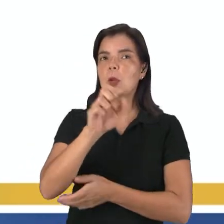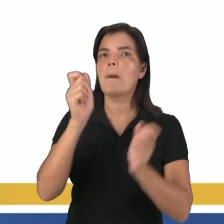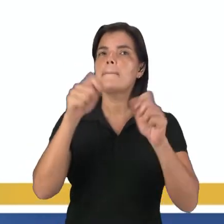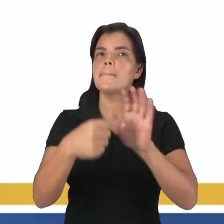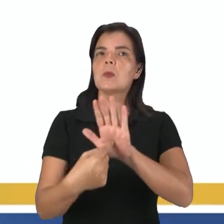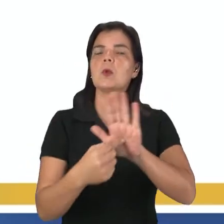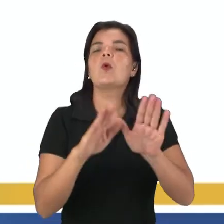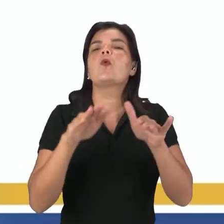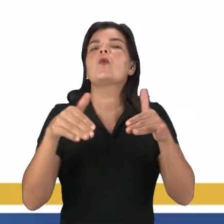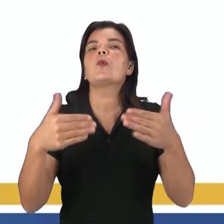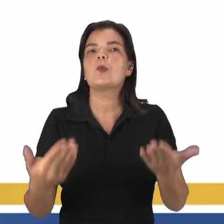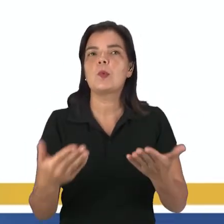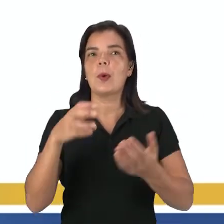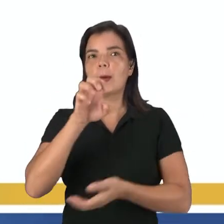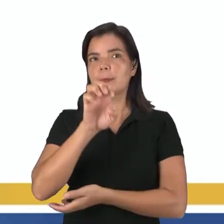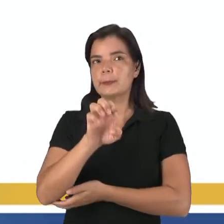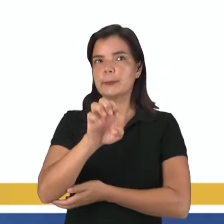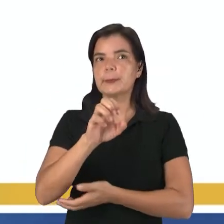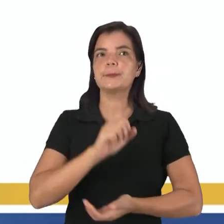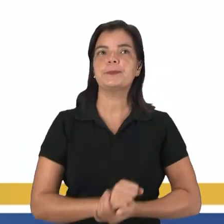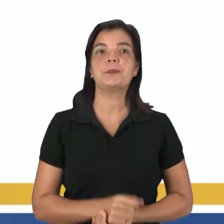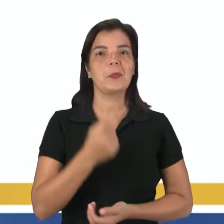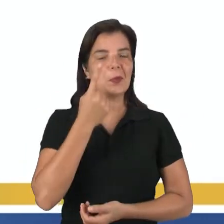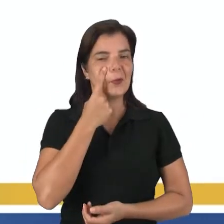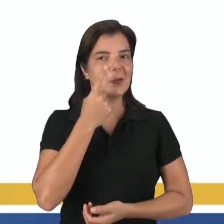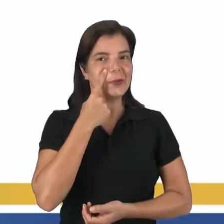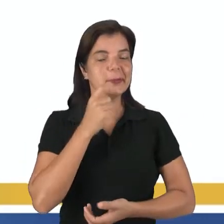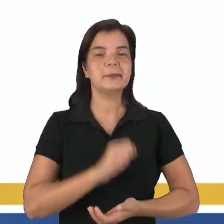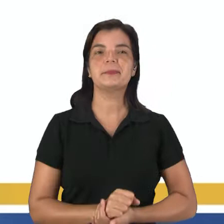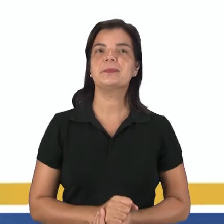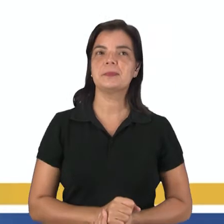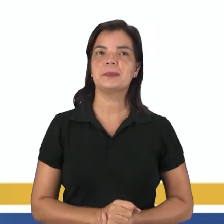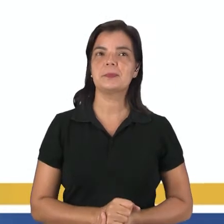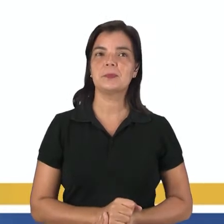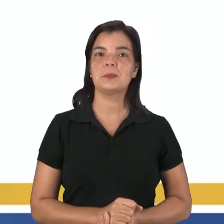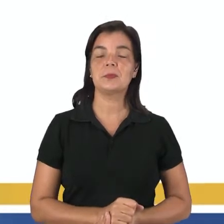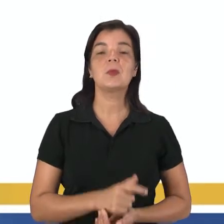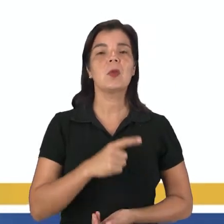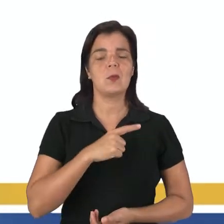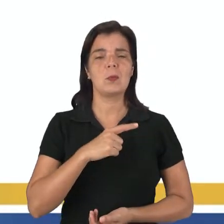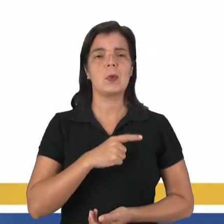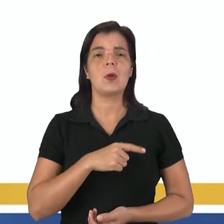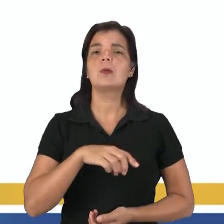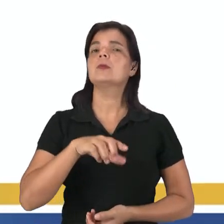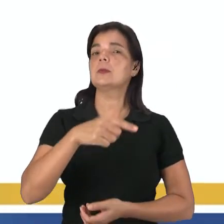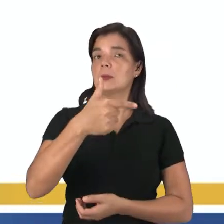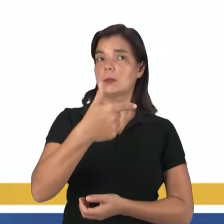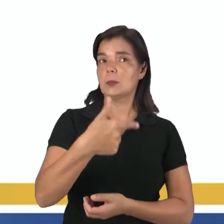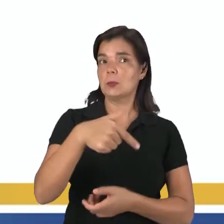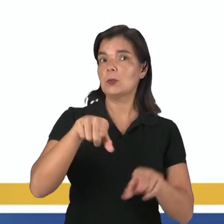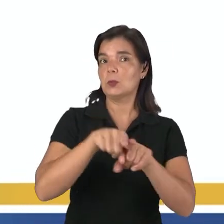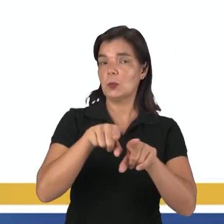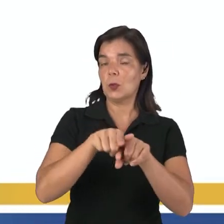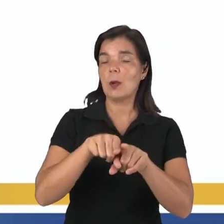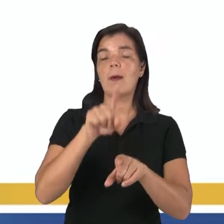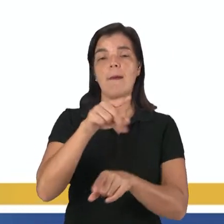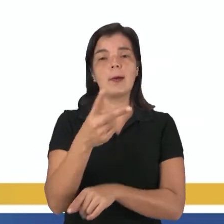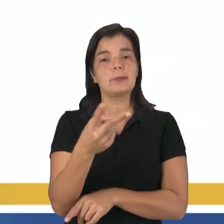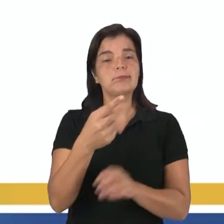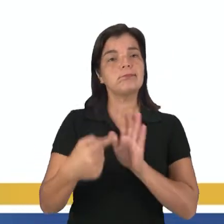ponto é ele pode ser indicado por qual para ordenado você tá vendo aí o ponto é então quem seria o Paulo de nado